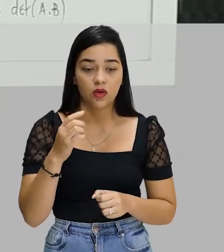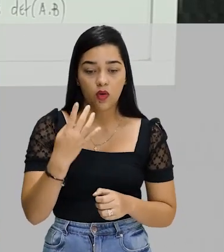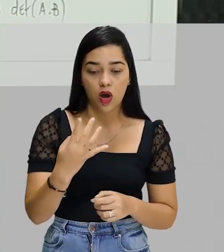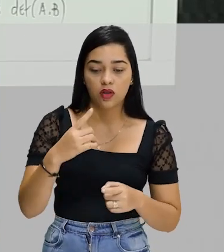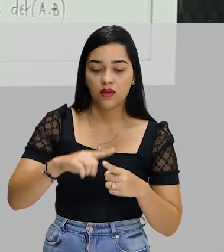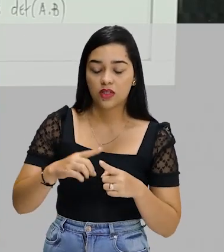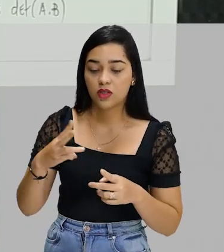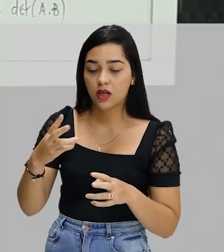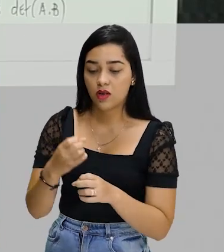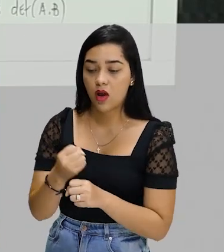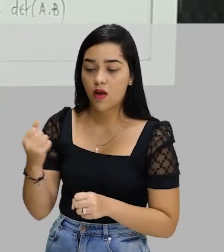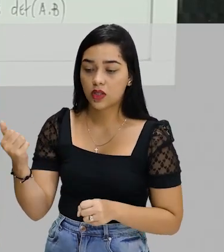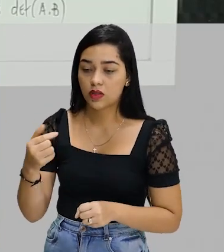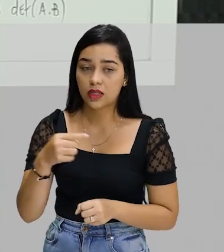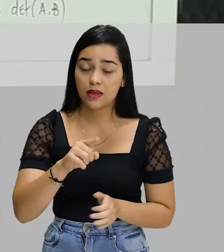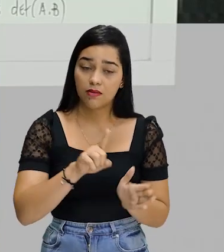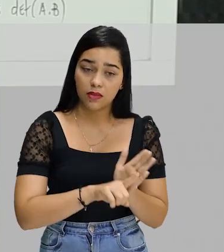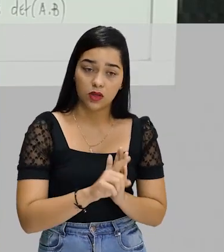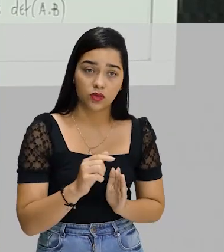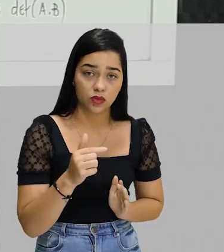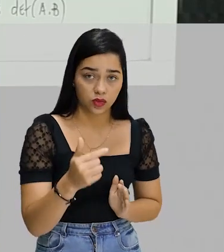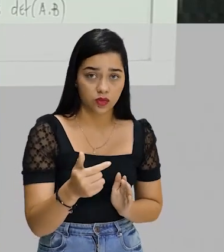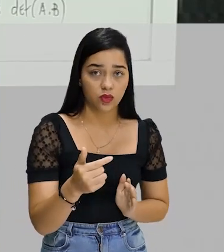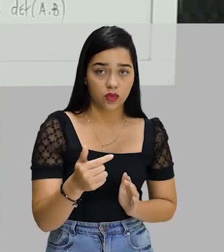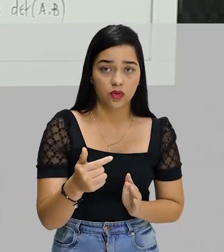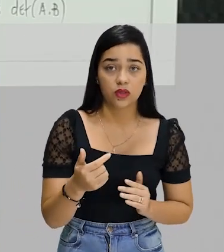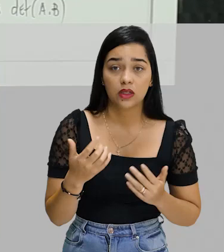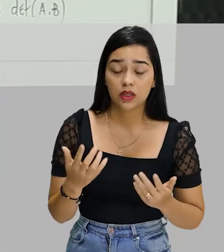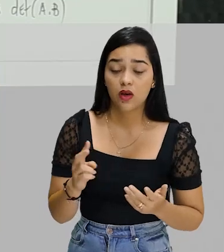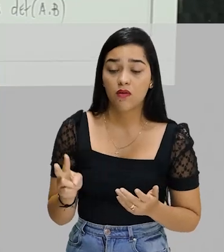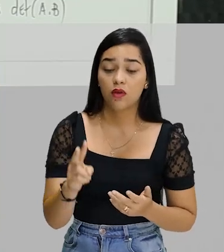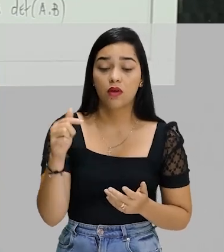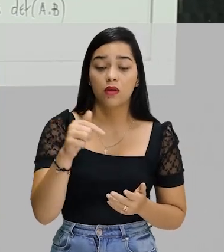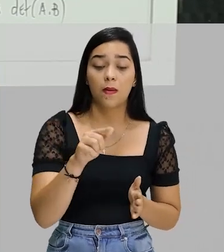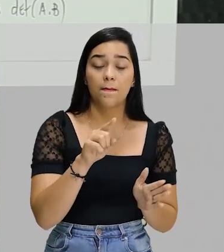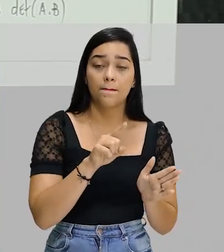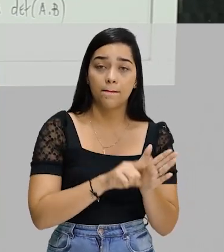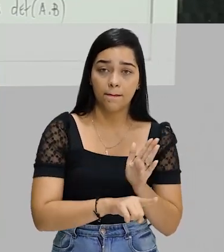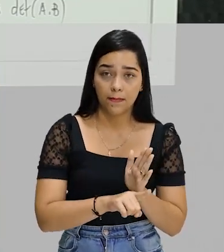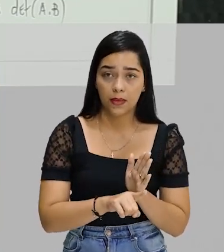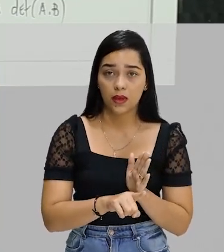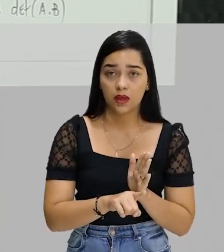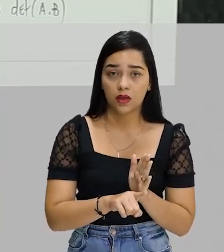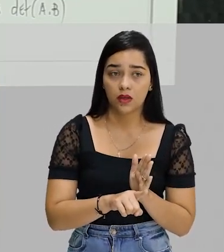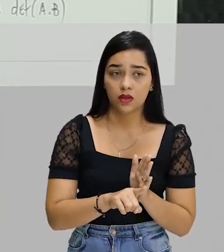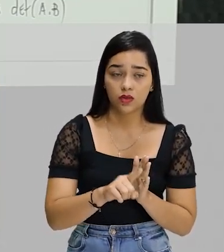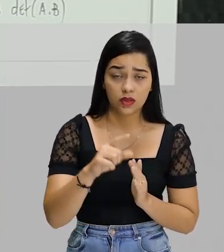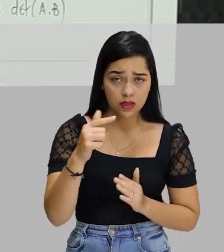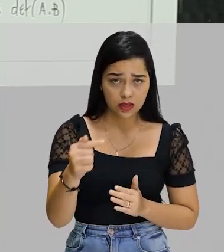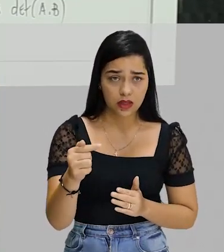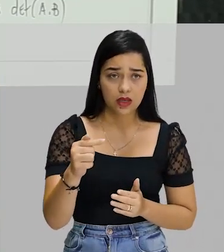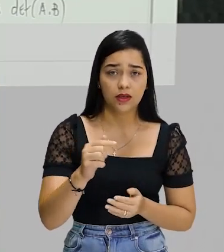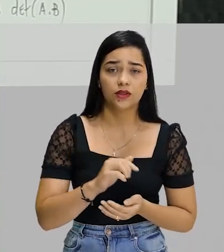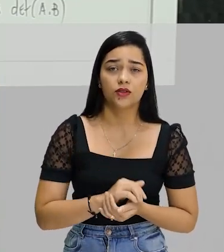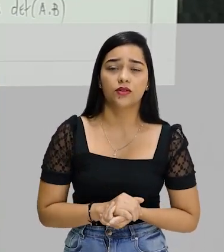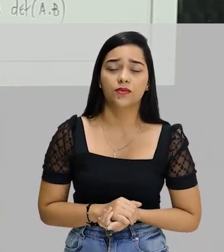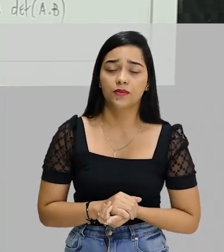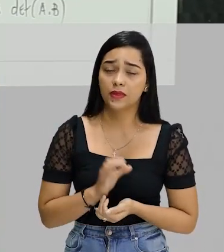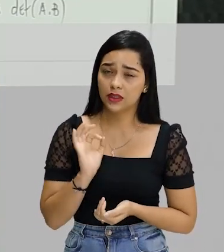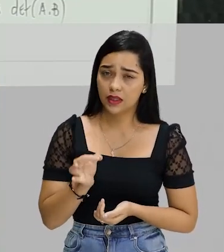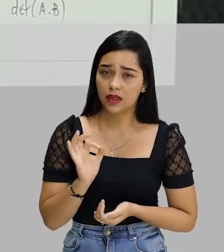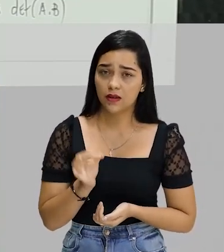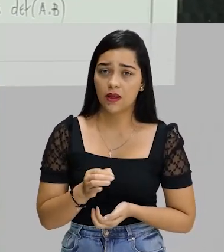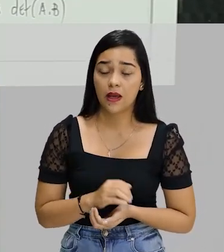vezes 3 dá 12, vem para cá menos 12. Então, isso aqui vai valer menos 7.